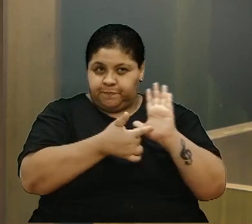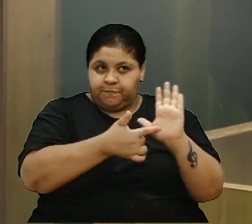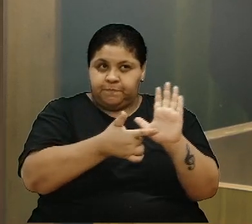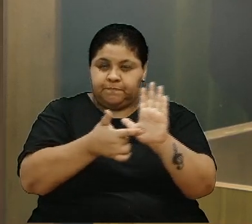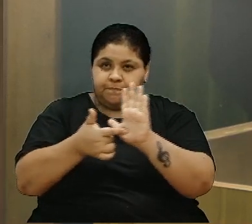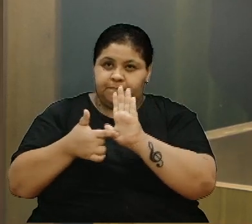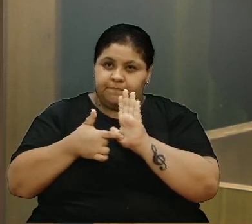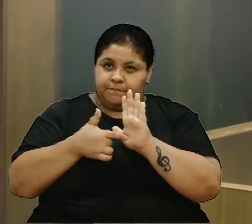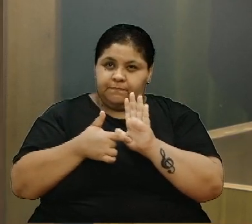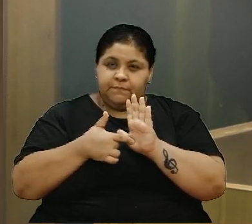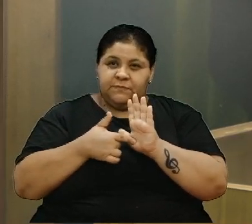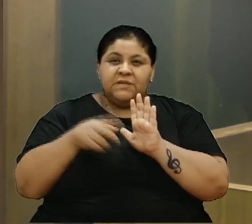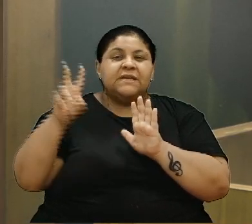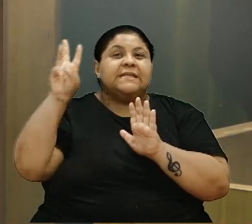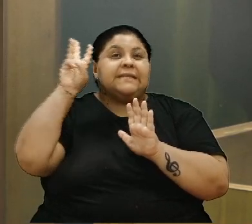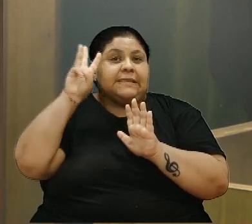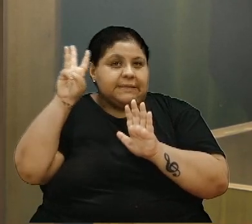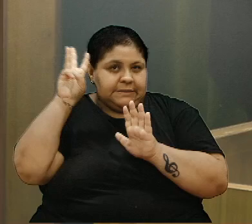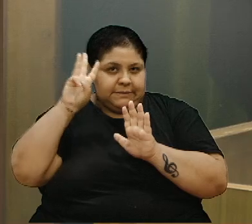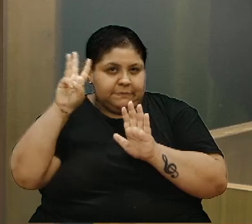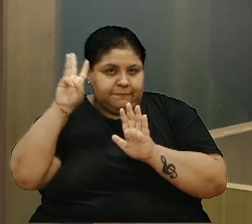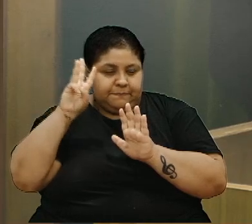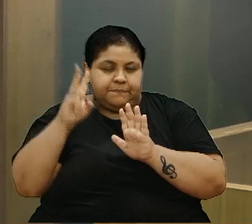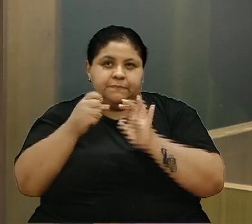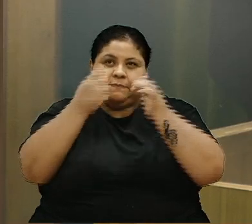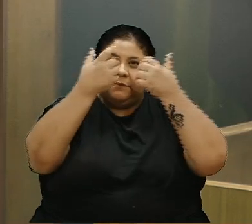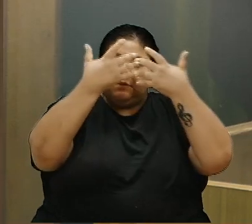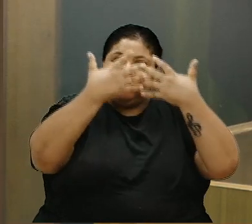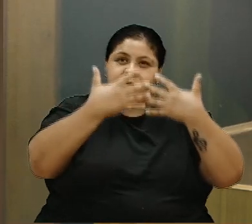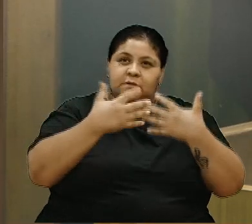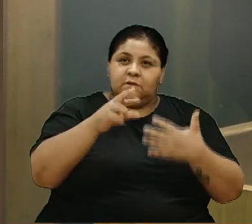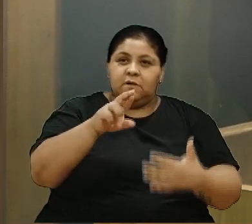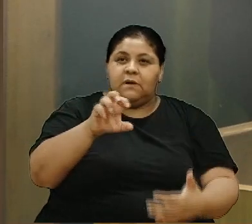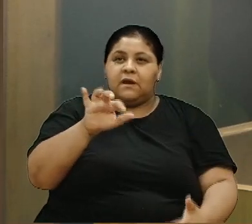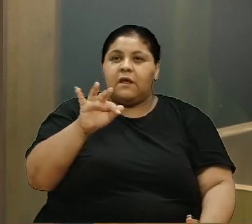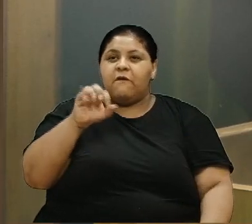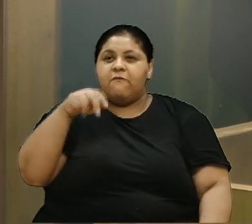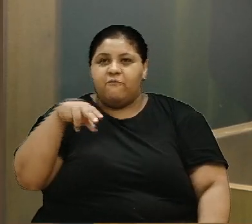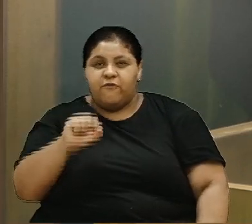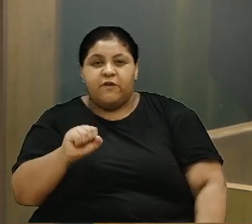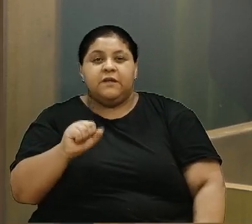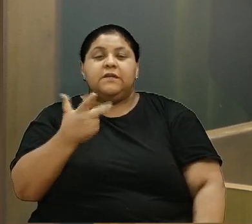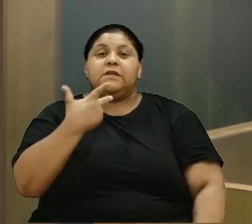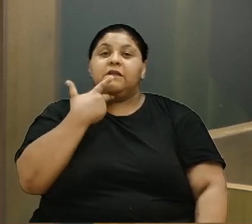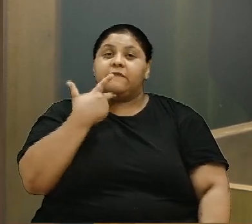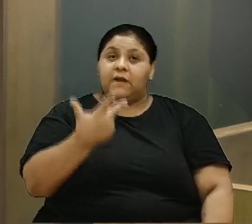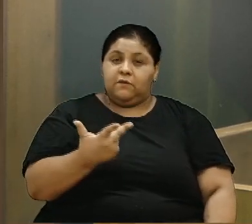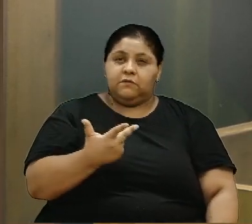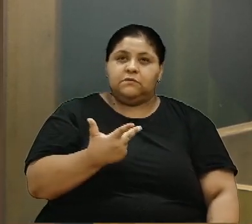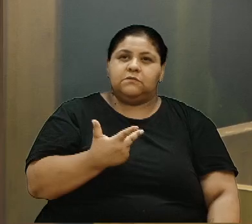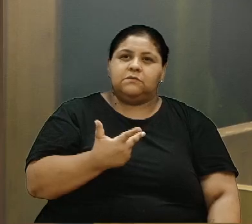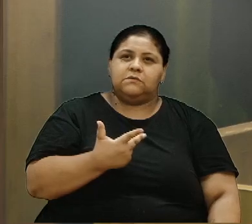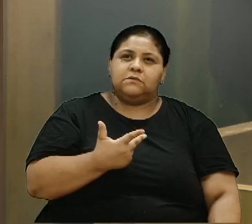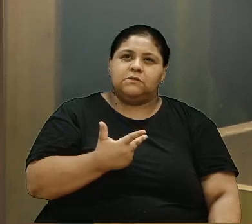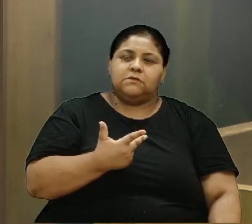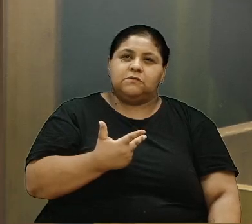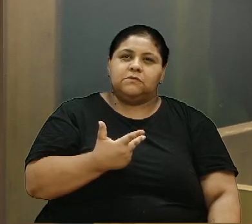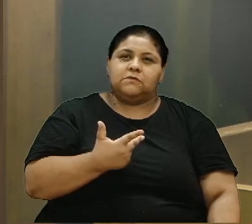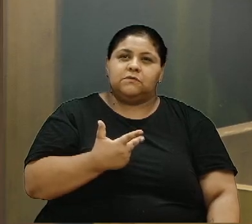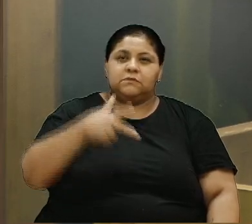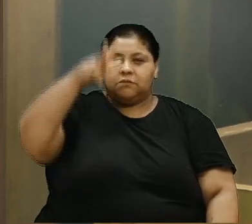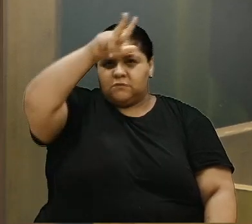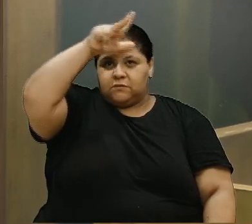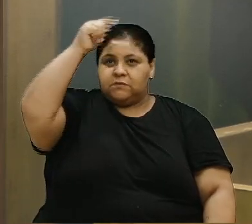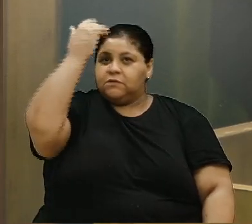de terça, obrigado, vereadora Estela, dizendo que o Refis vem aí. Ele se manifesta e o